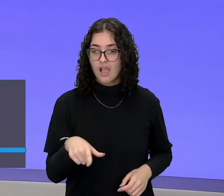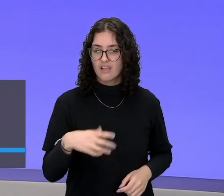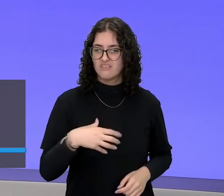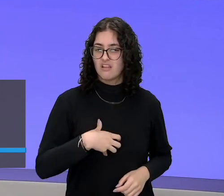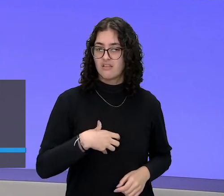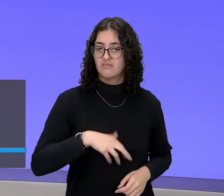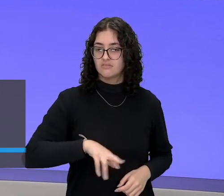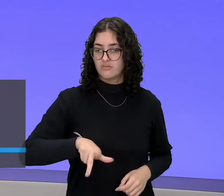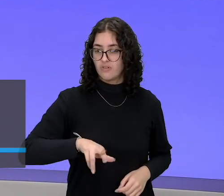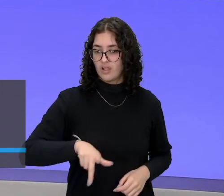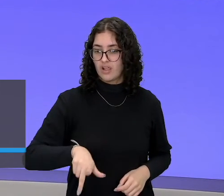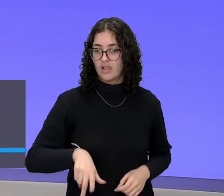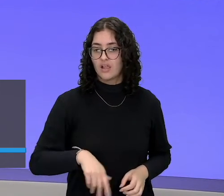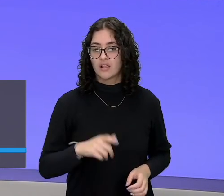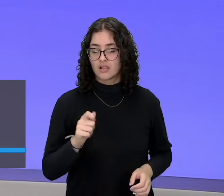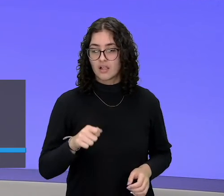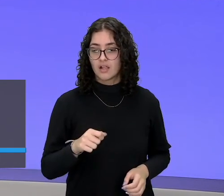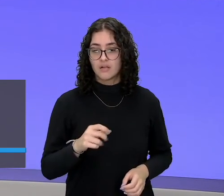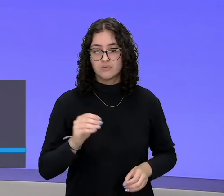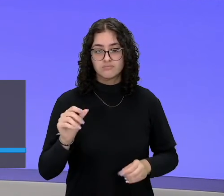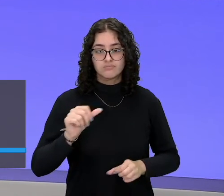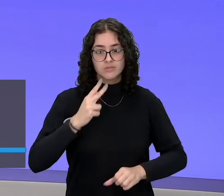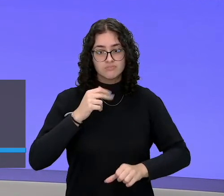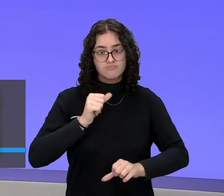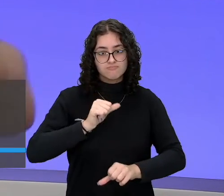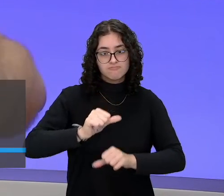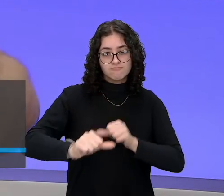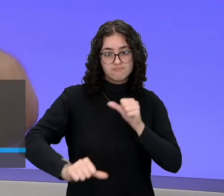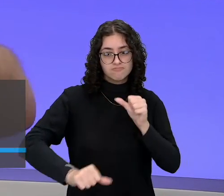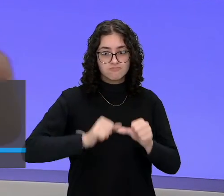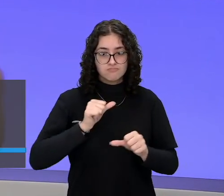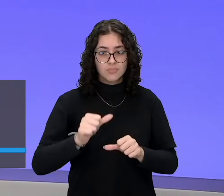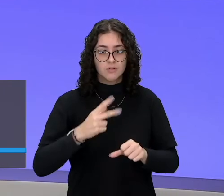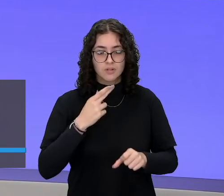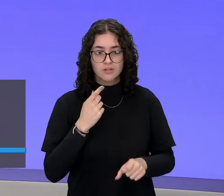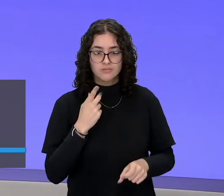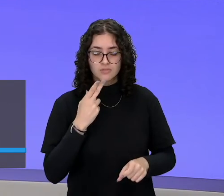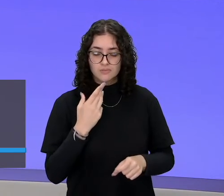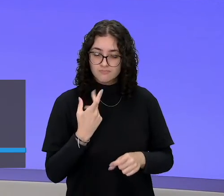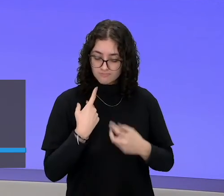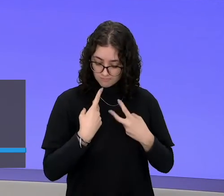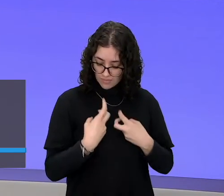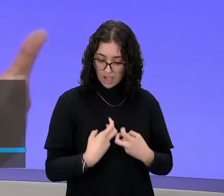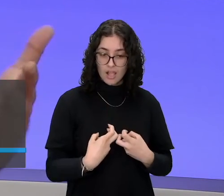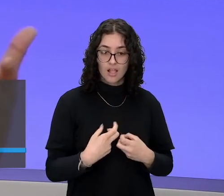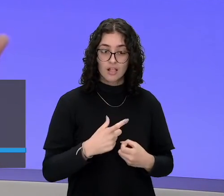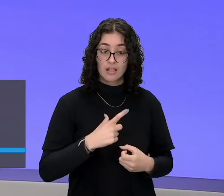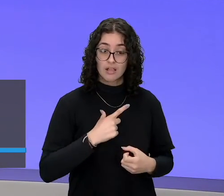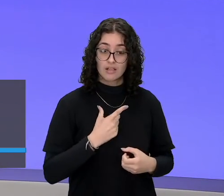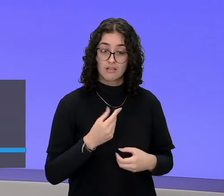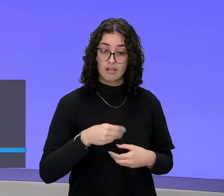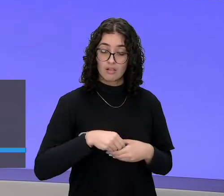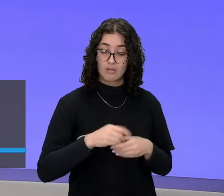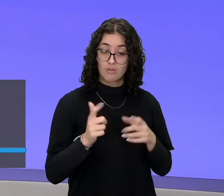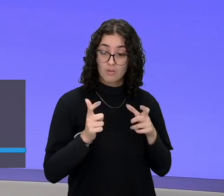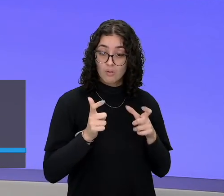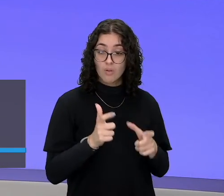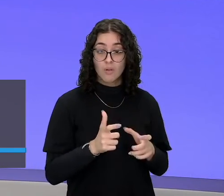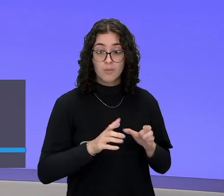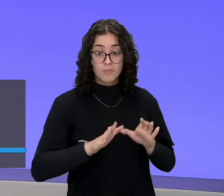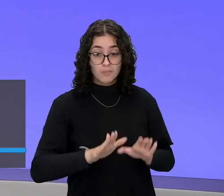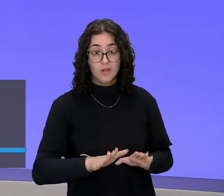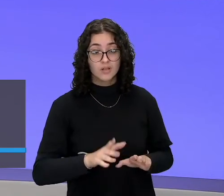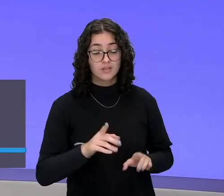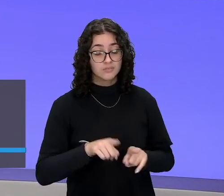forma. Então a gente consegue sair, inclusive, transformado. Se encontra, se reconhece, percebe que faz parte daquilo, mas também